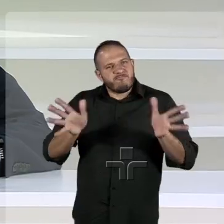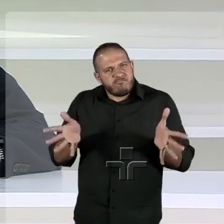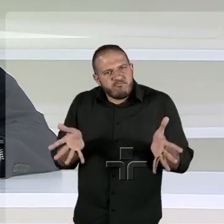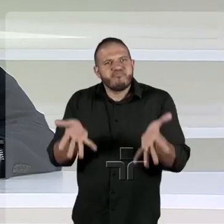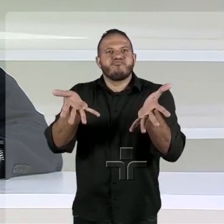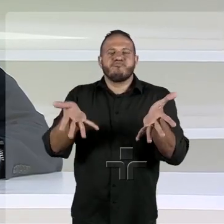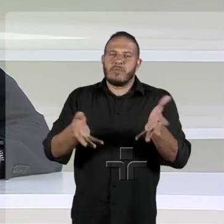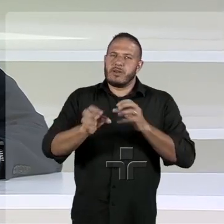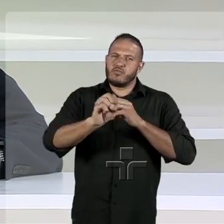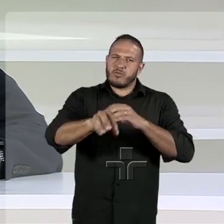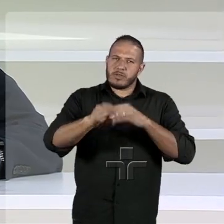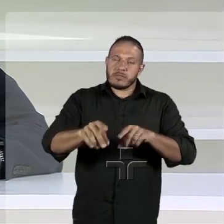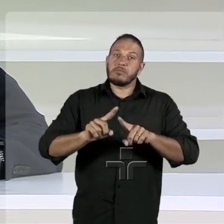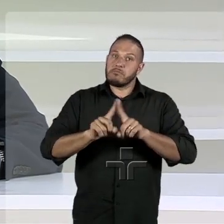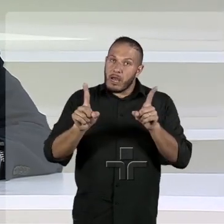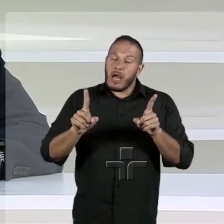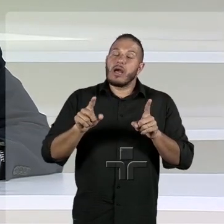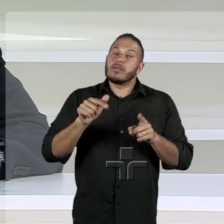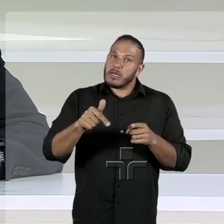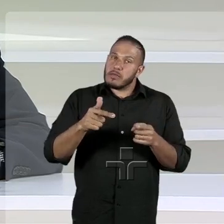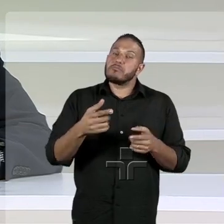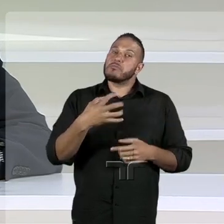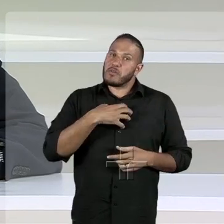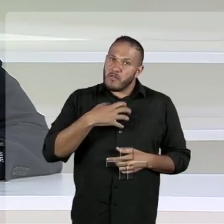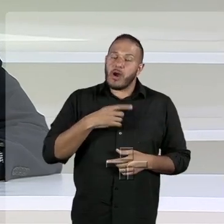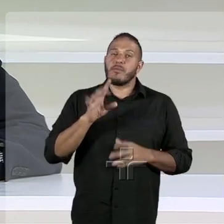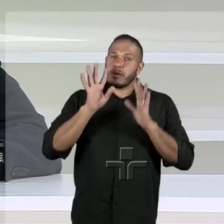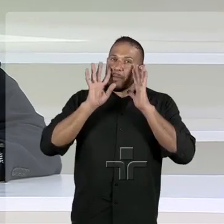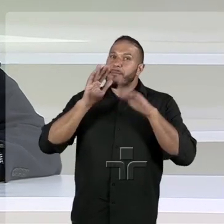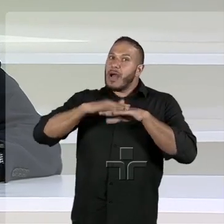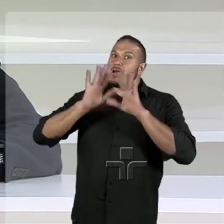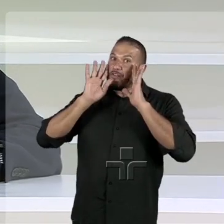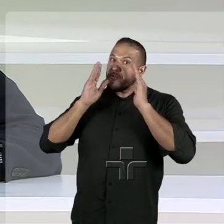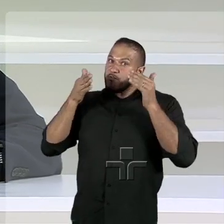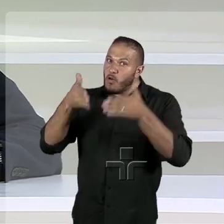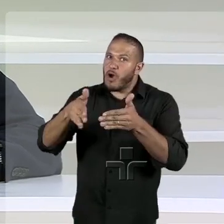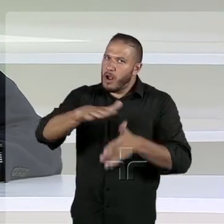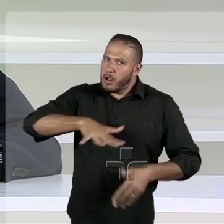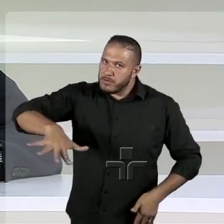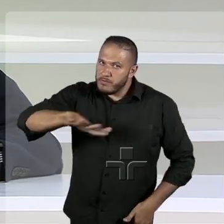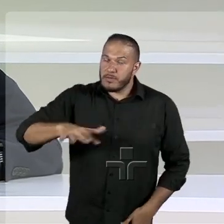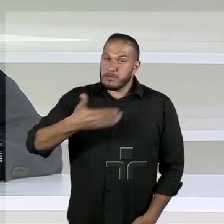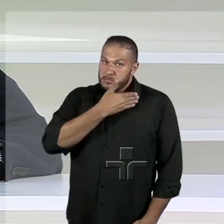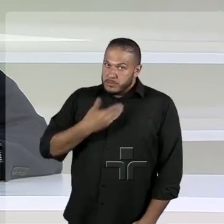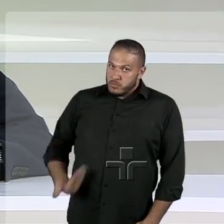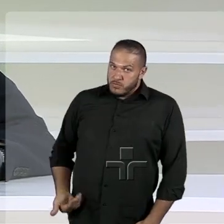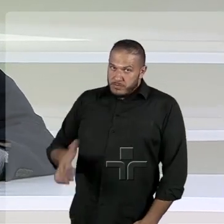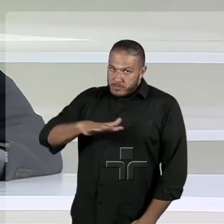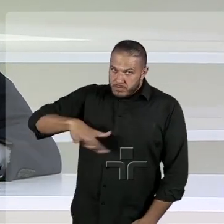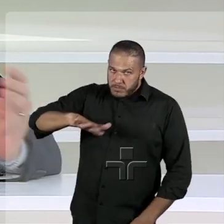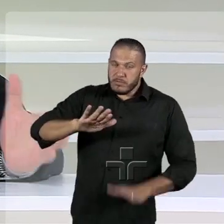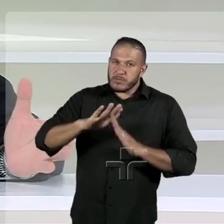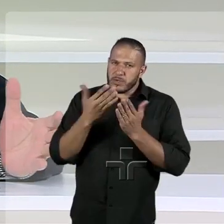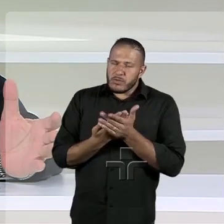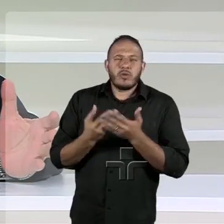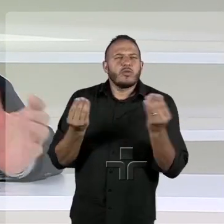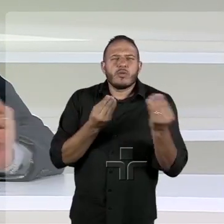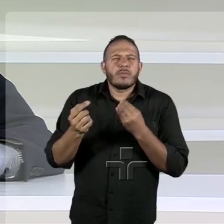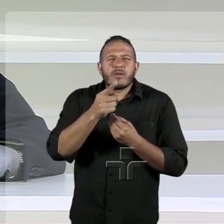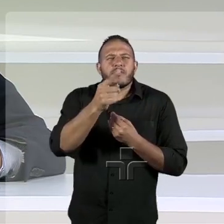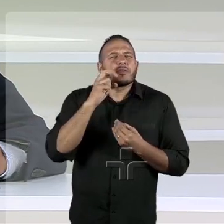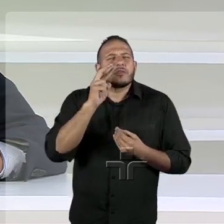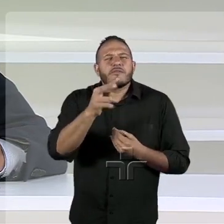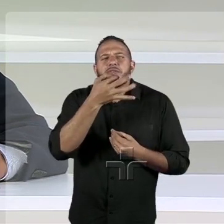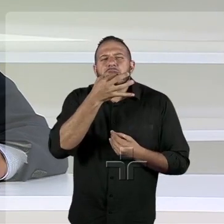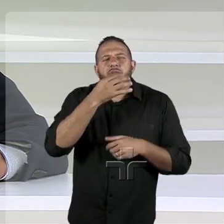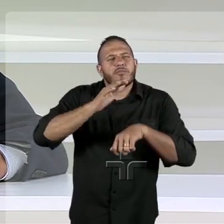educação, mas ele está substancialmente direcionado para a rede estadual. Como o senhor vê a possibilidade de